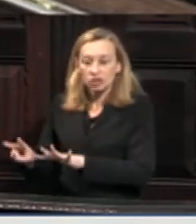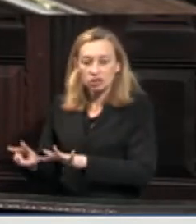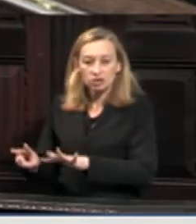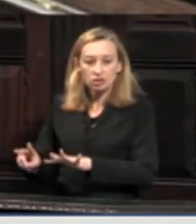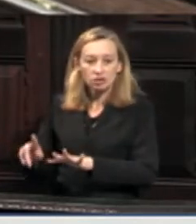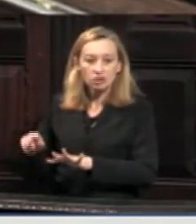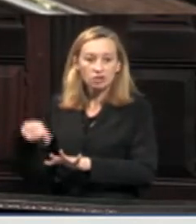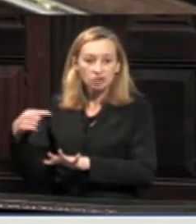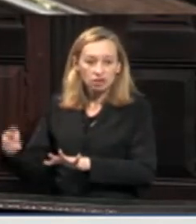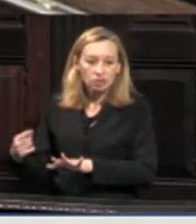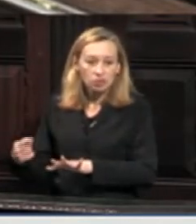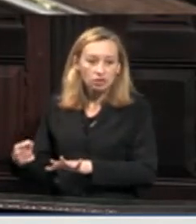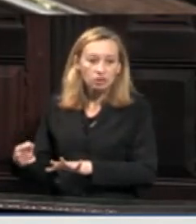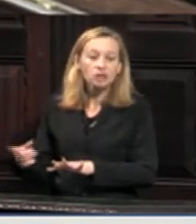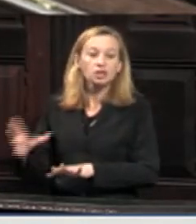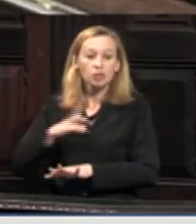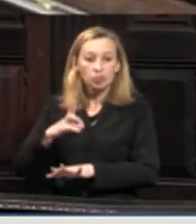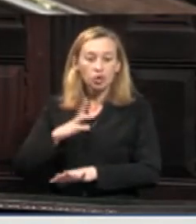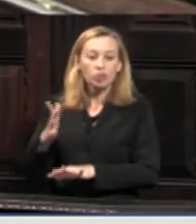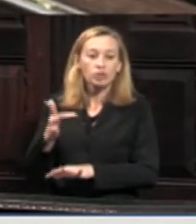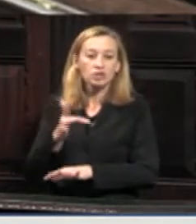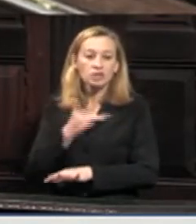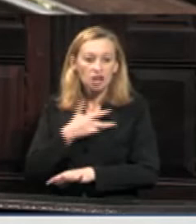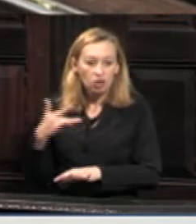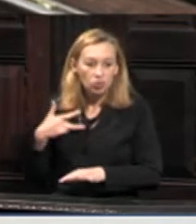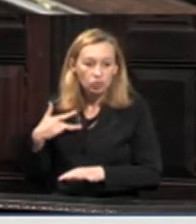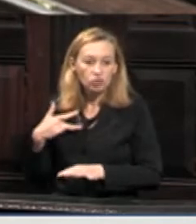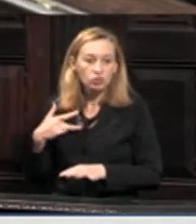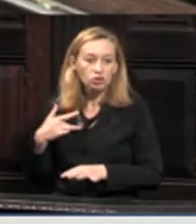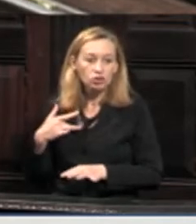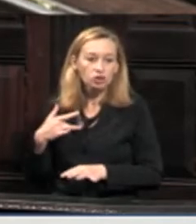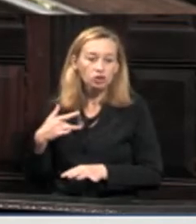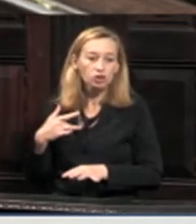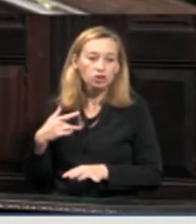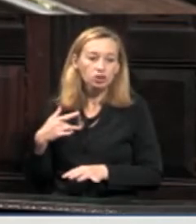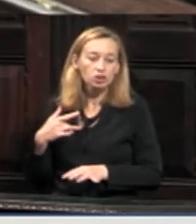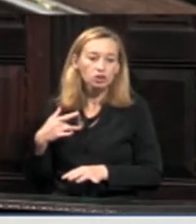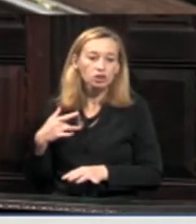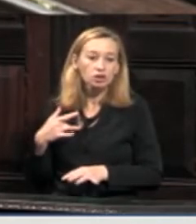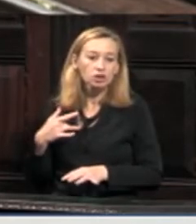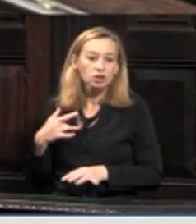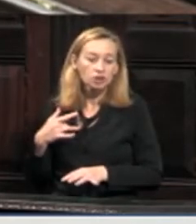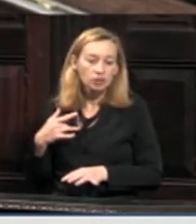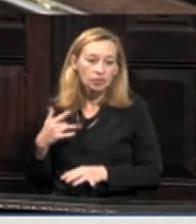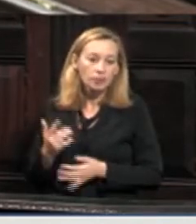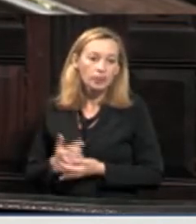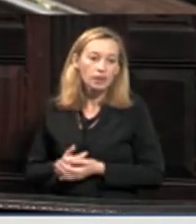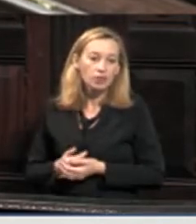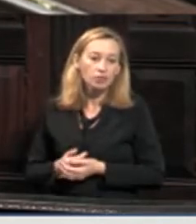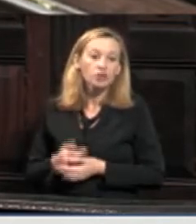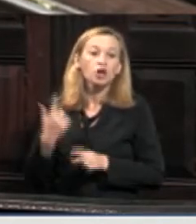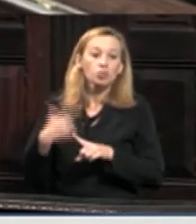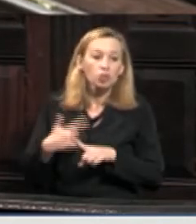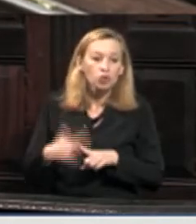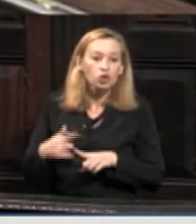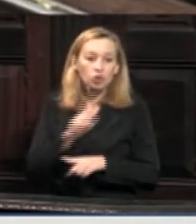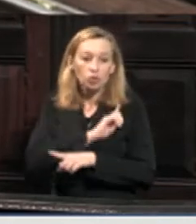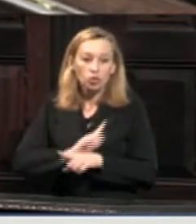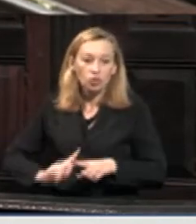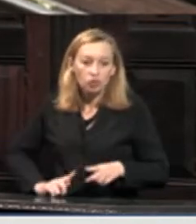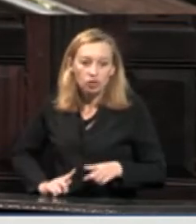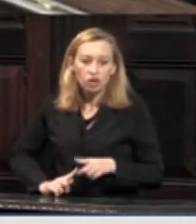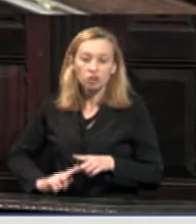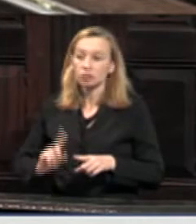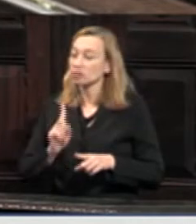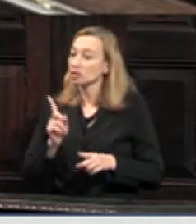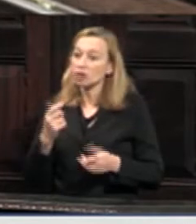dos recursos da própria saúde, que a avaliação que a gente fez nessa casa é de que havia recursos disponíveis, porque o governo não vinha investindo nem a metade